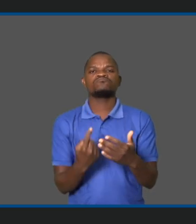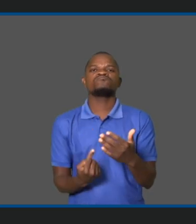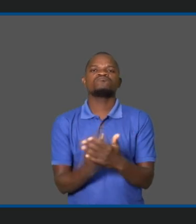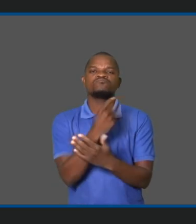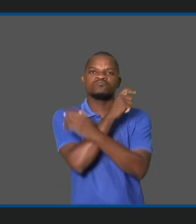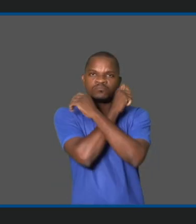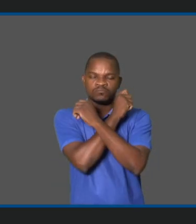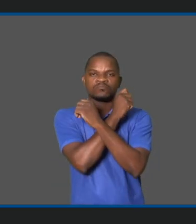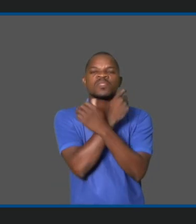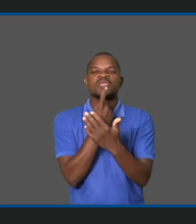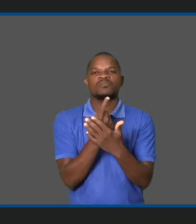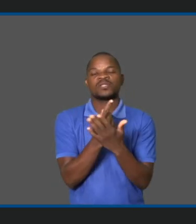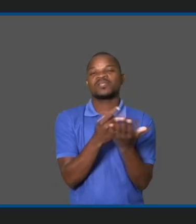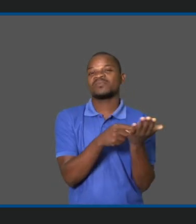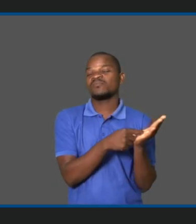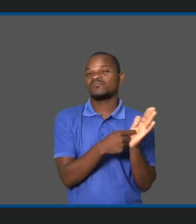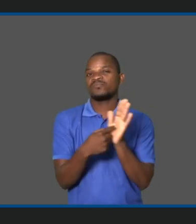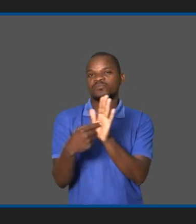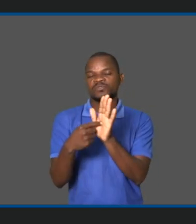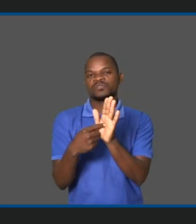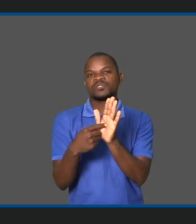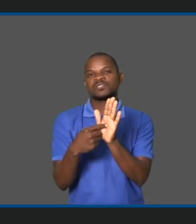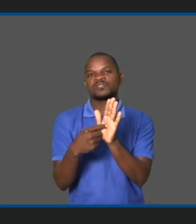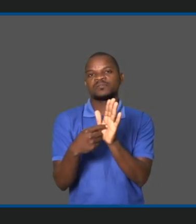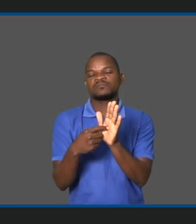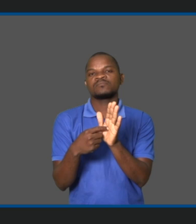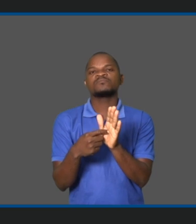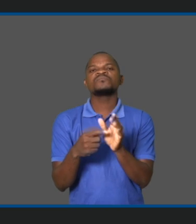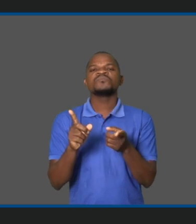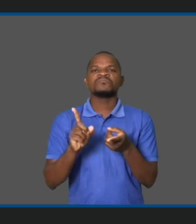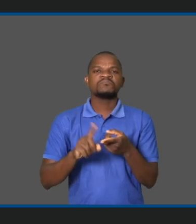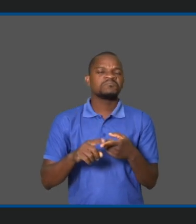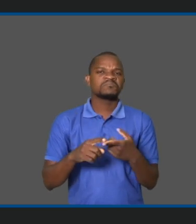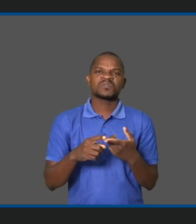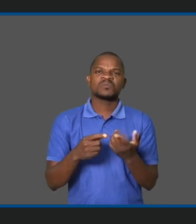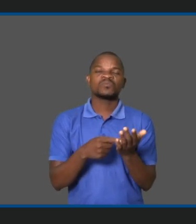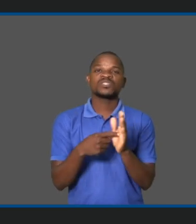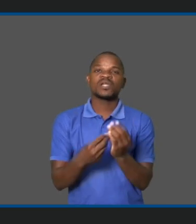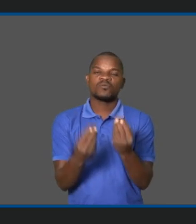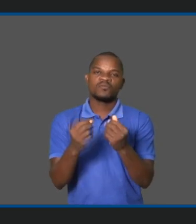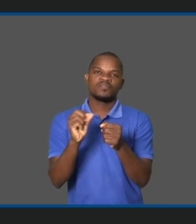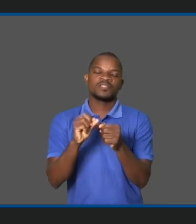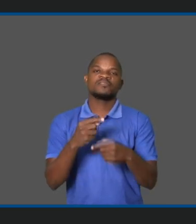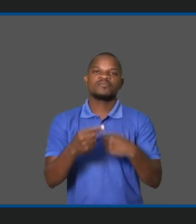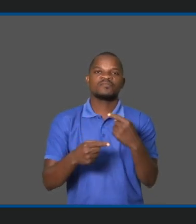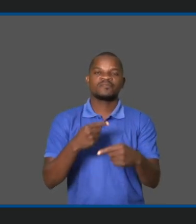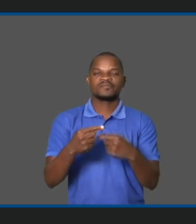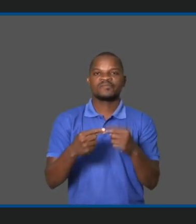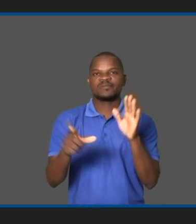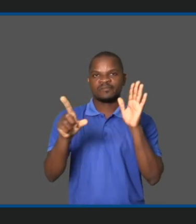mostrar a aplicação da lei de forma proporcional